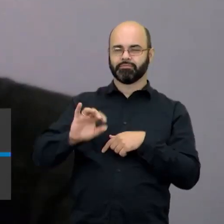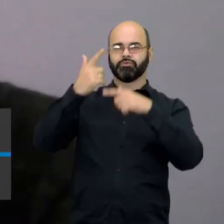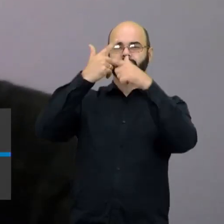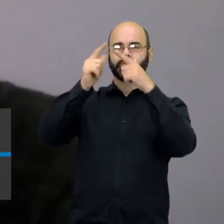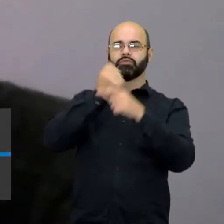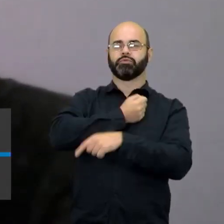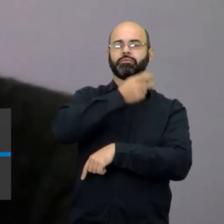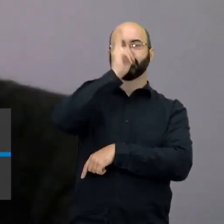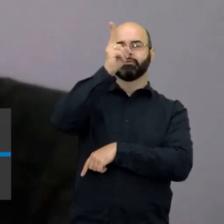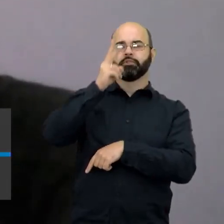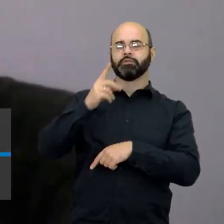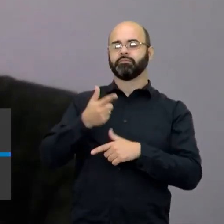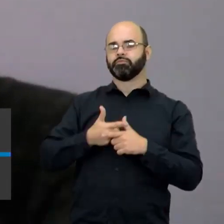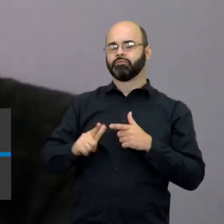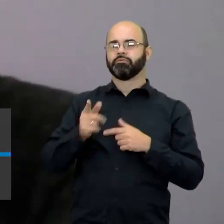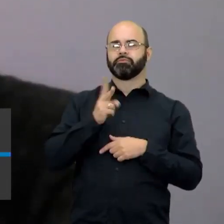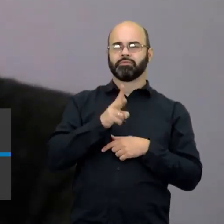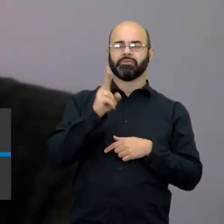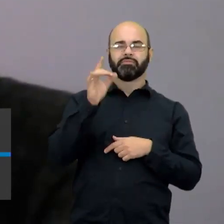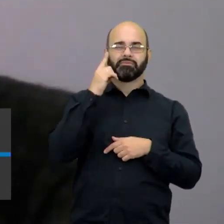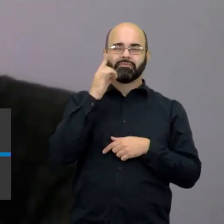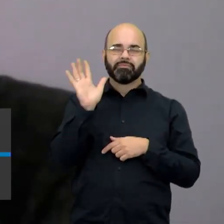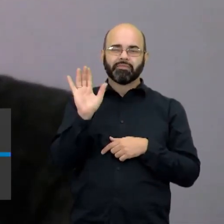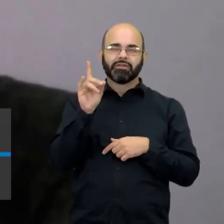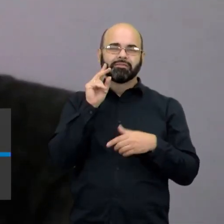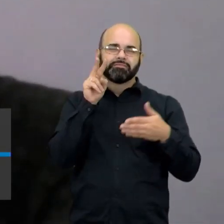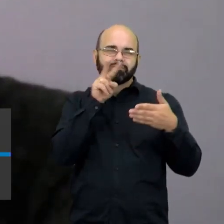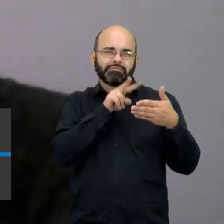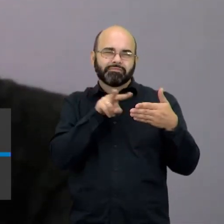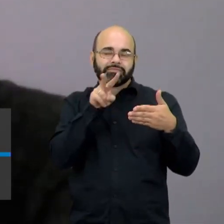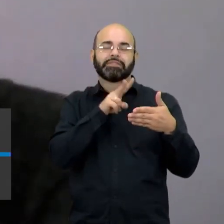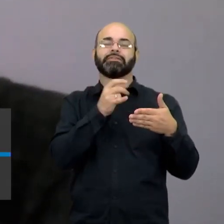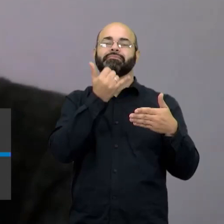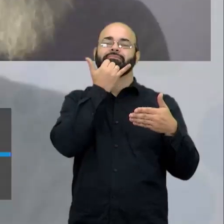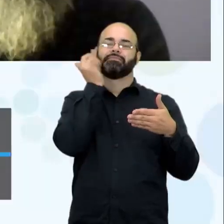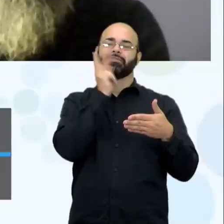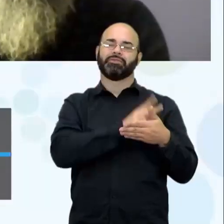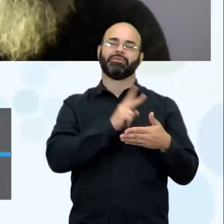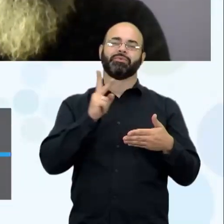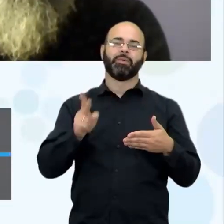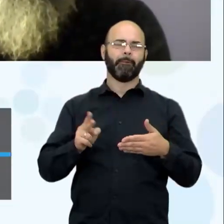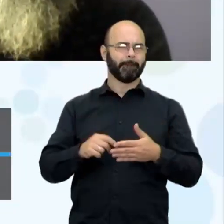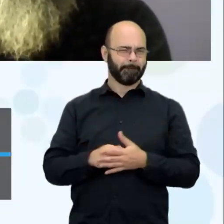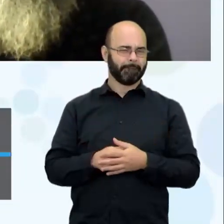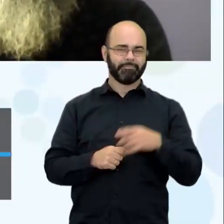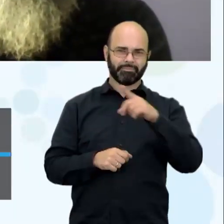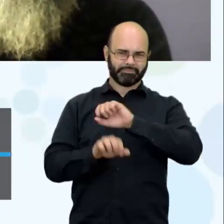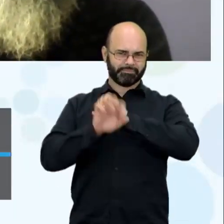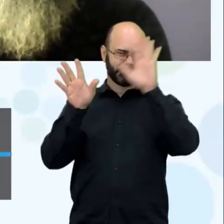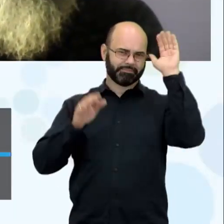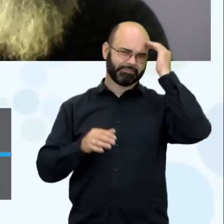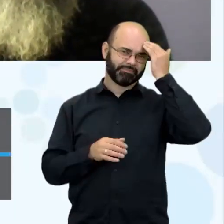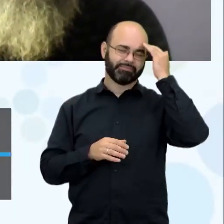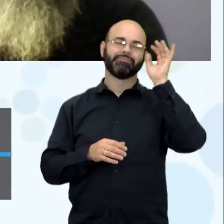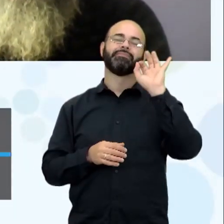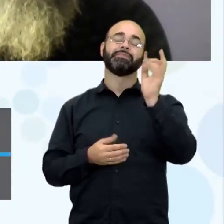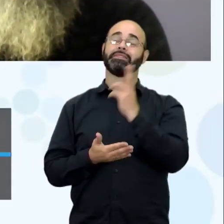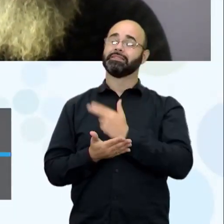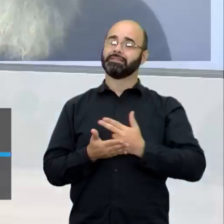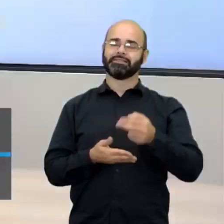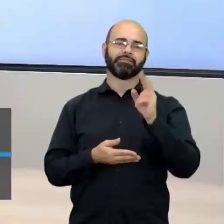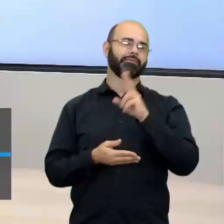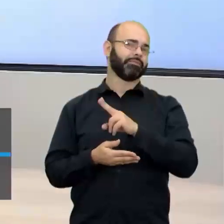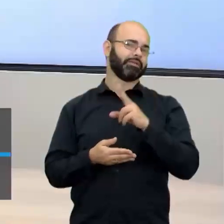a roupa da fração e eu não mude a fração. Ficou claro, Vivi? Ficou ótimo. Dá para ver, Tony, que o desenho permanece o mesmo,